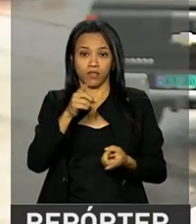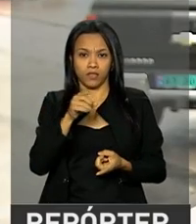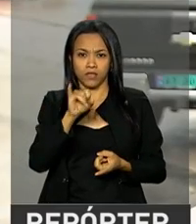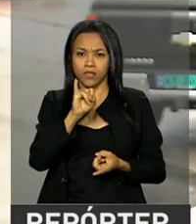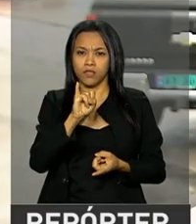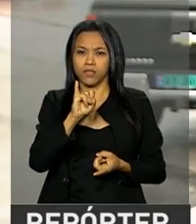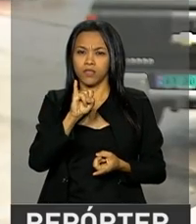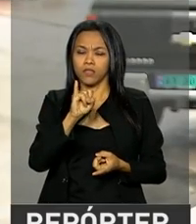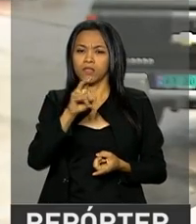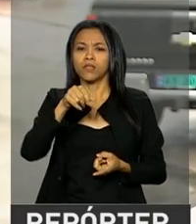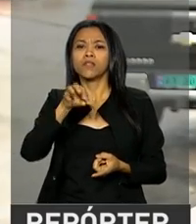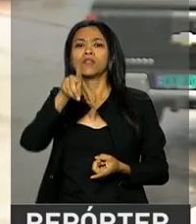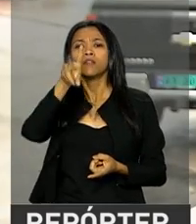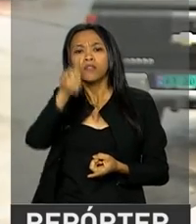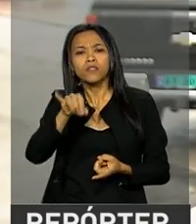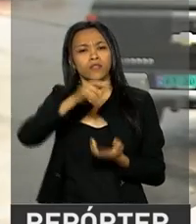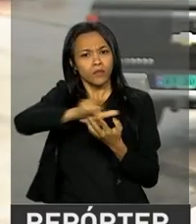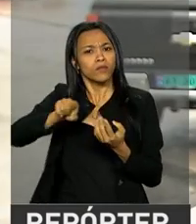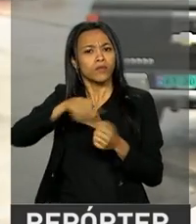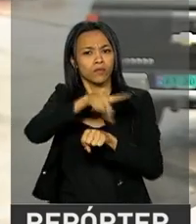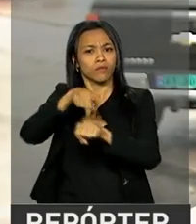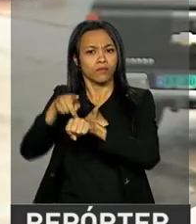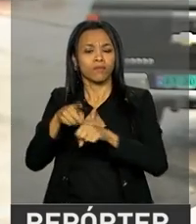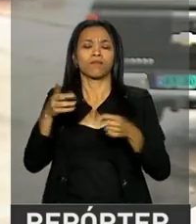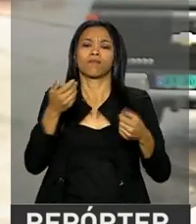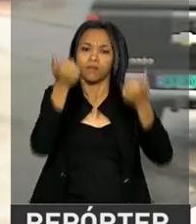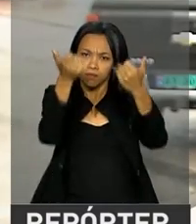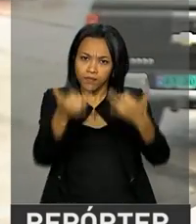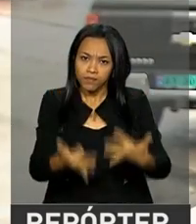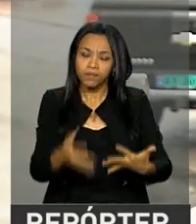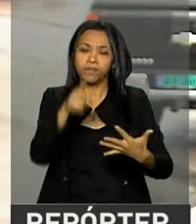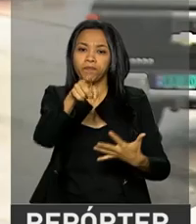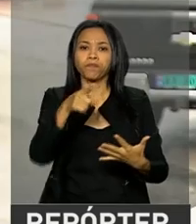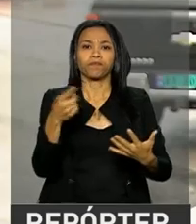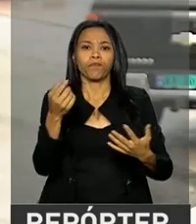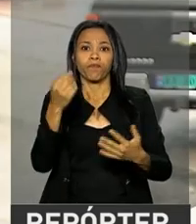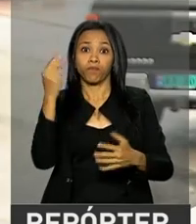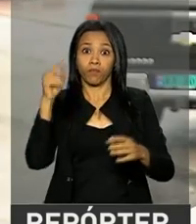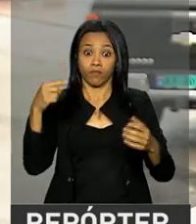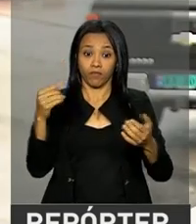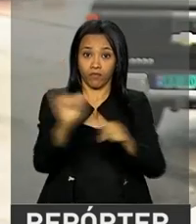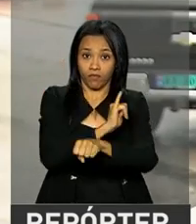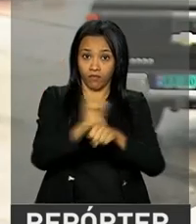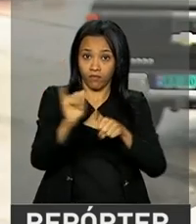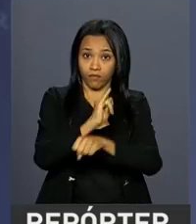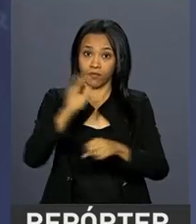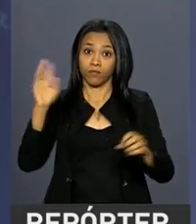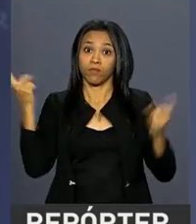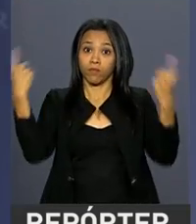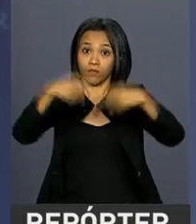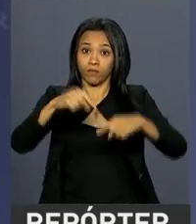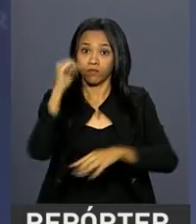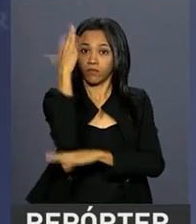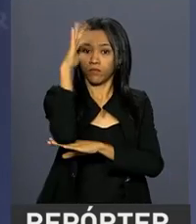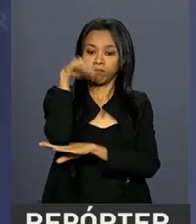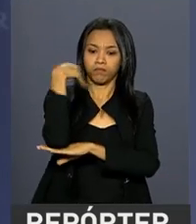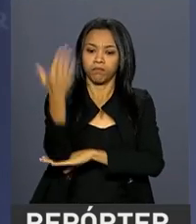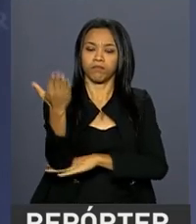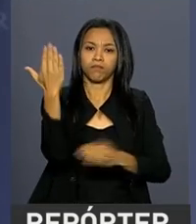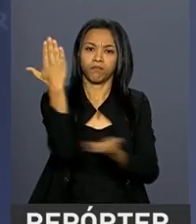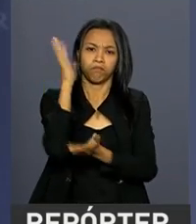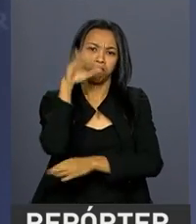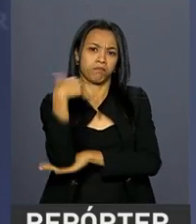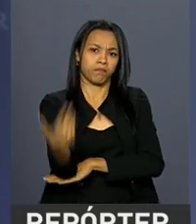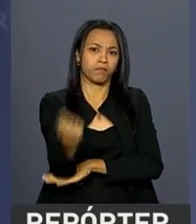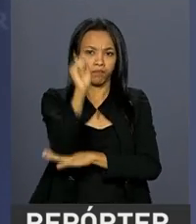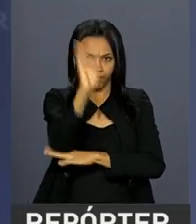meio ambiente Michel Temer falou sobre as iniciativas de combate ao desmatamento no Brasil ressaltei até